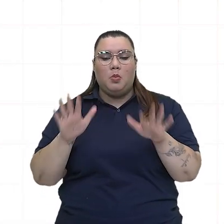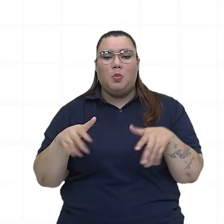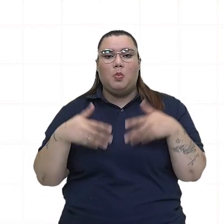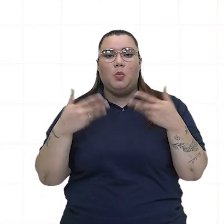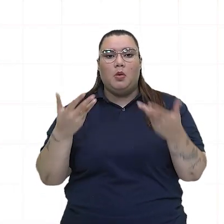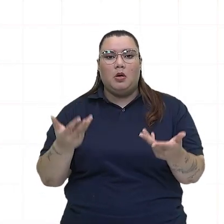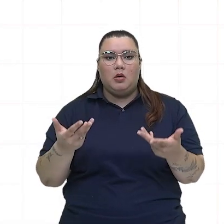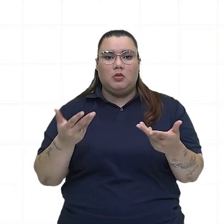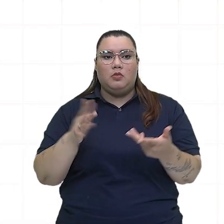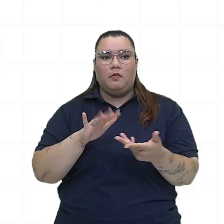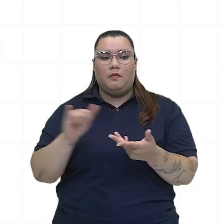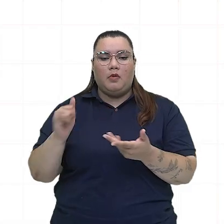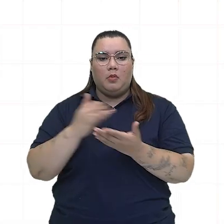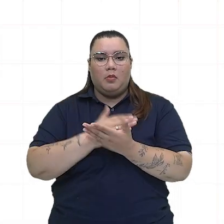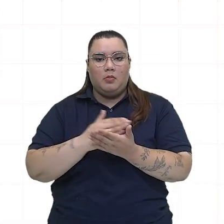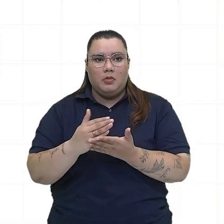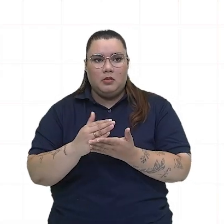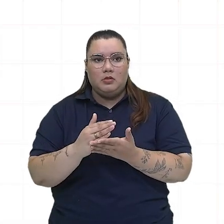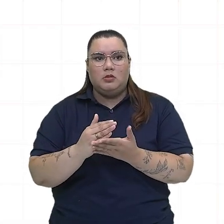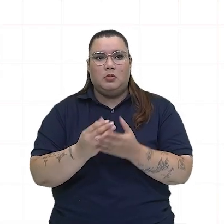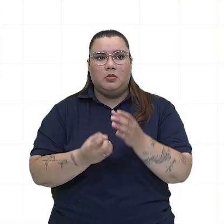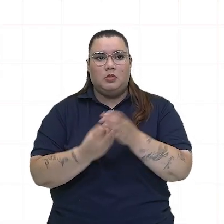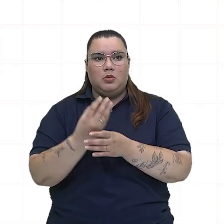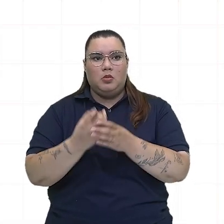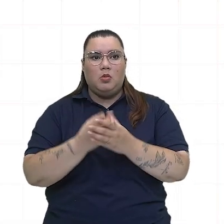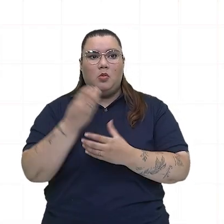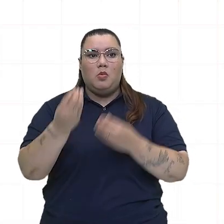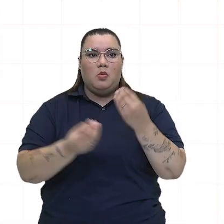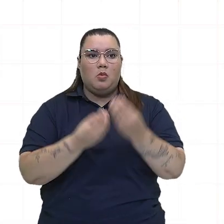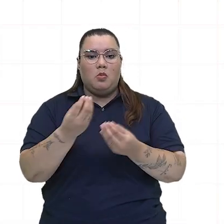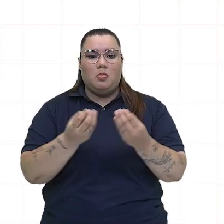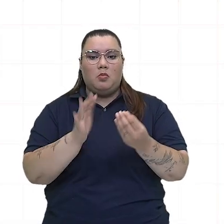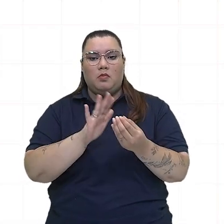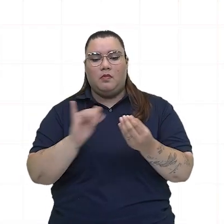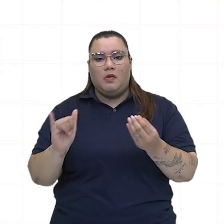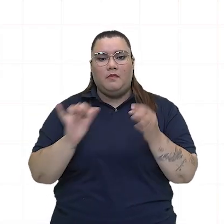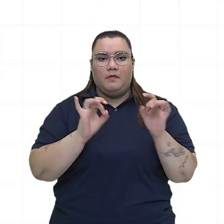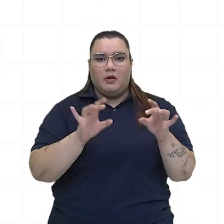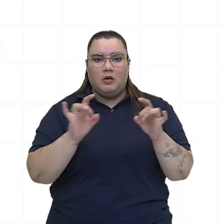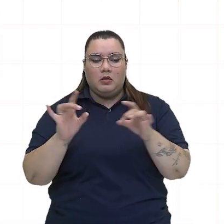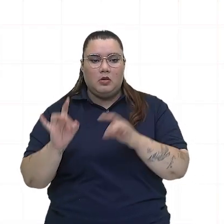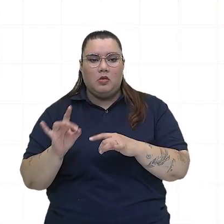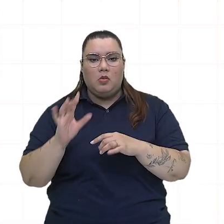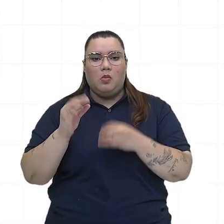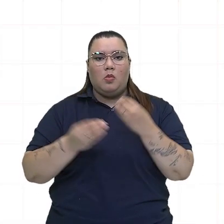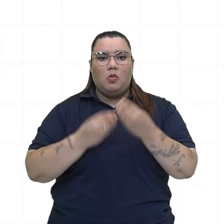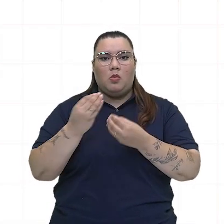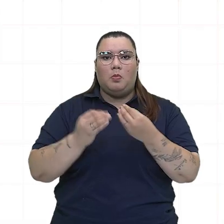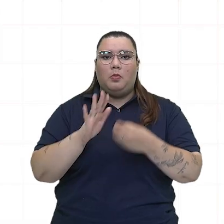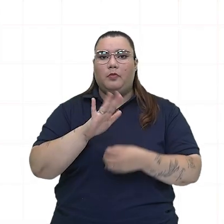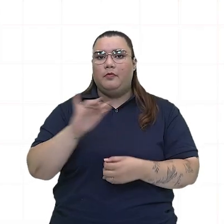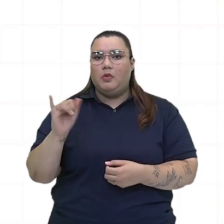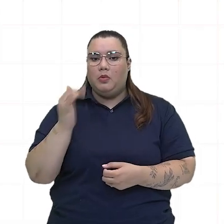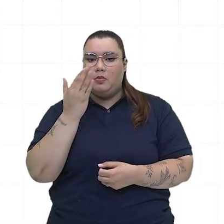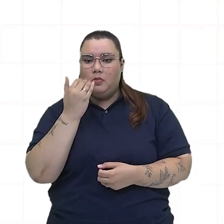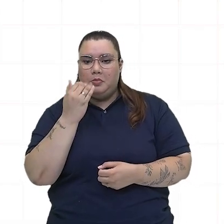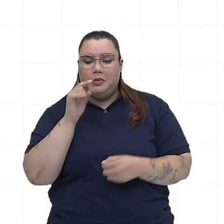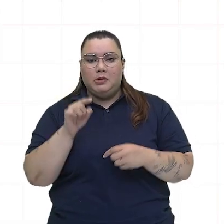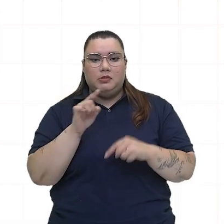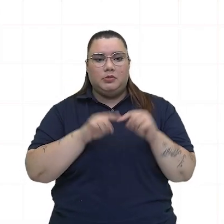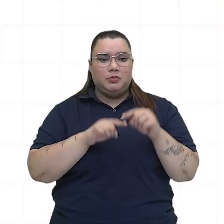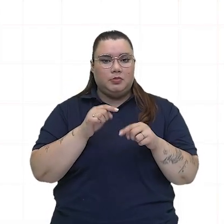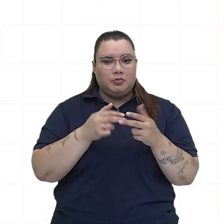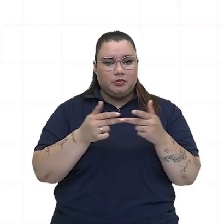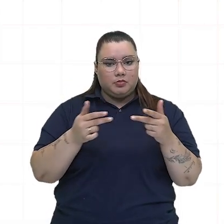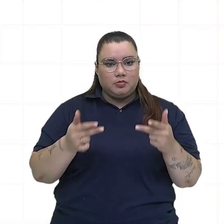ser produzido, como vai ser comercializado, como é que vai ser consumido os produtos ali